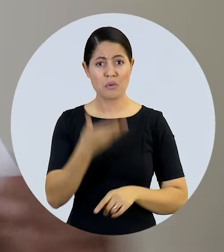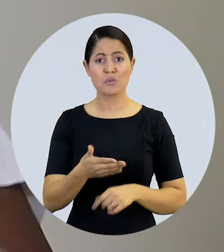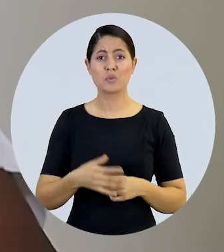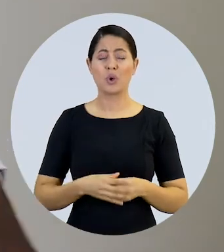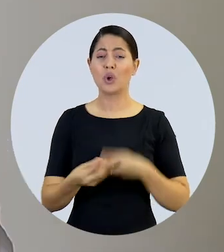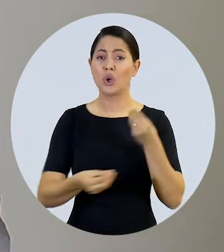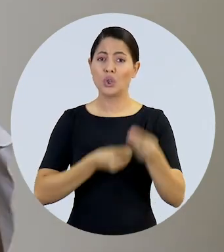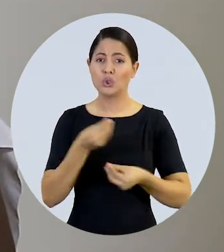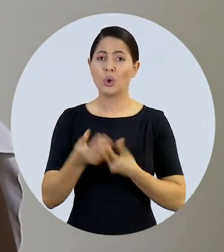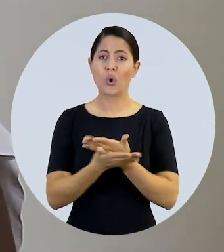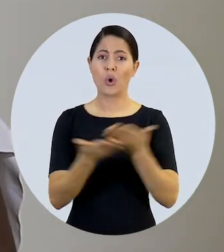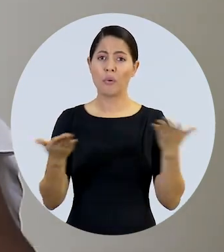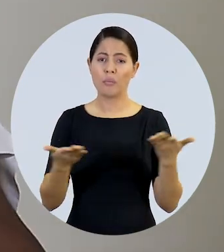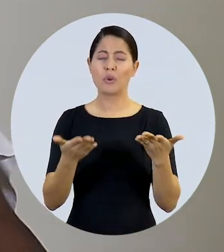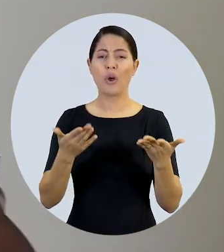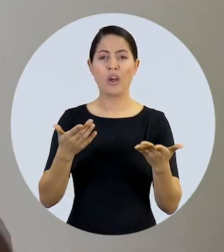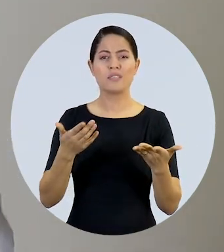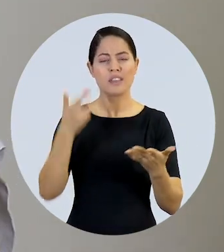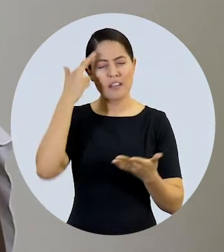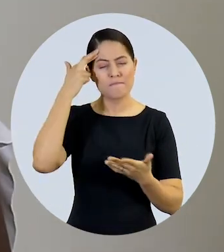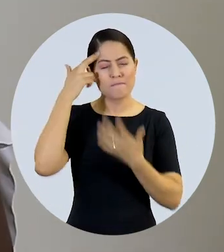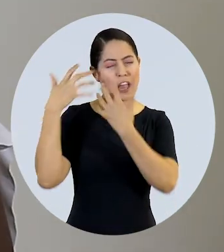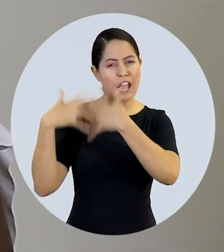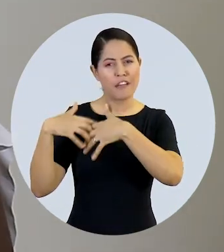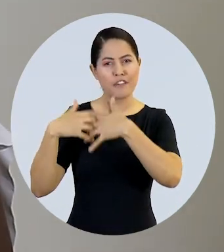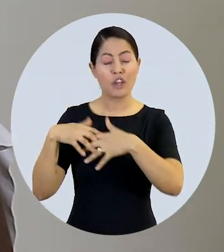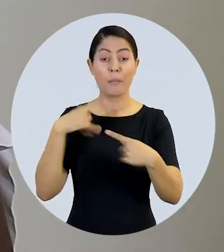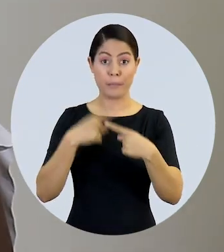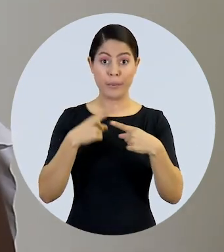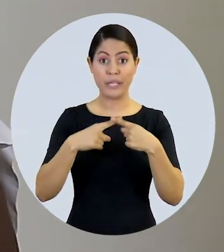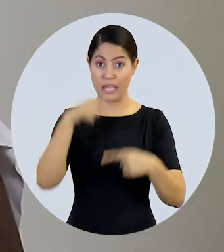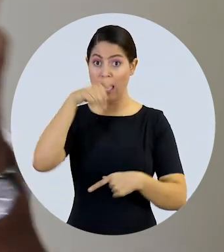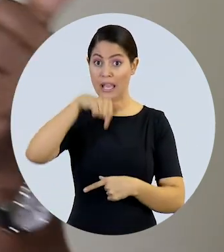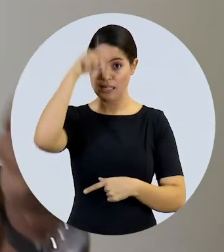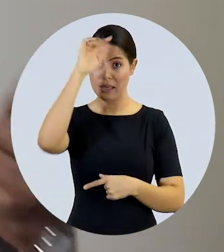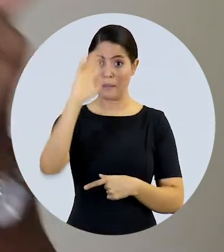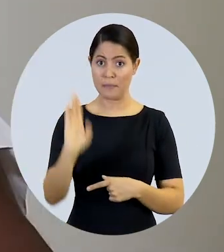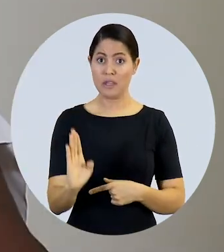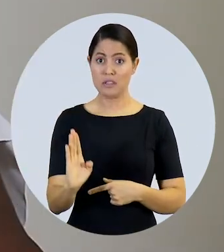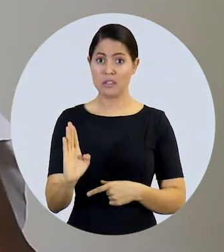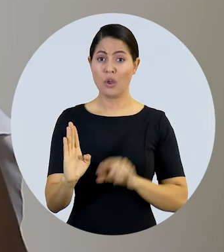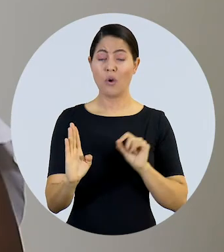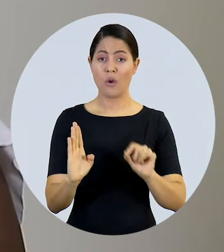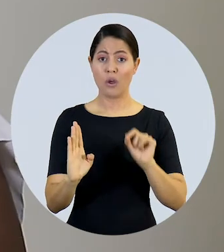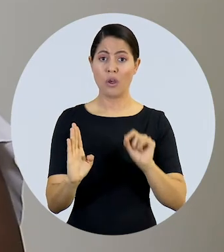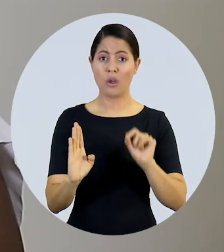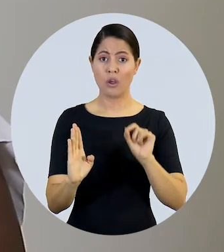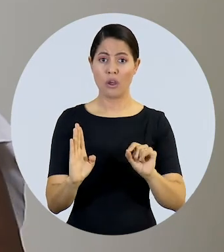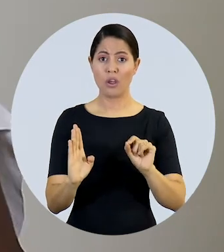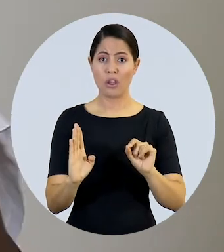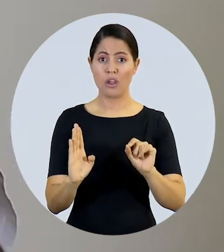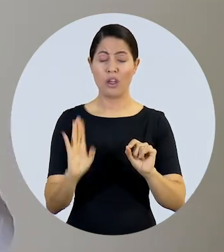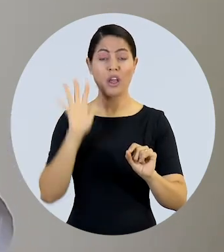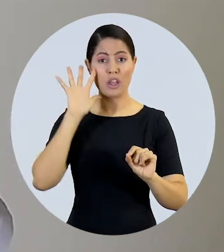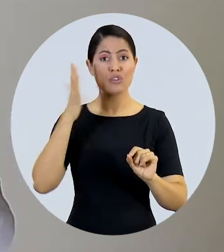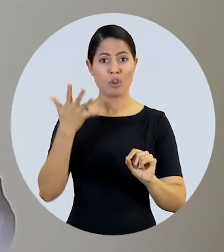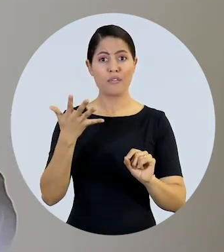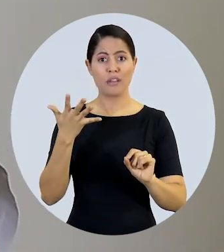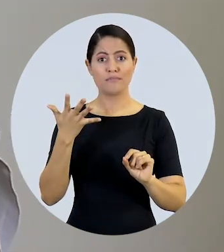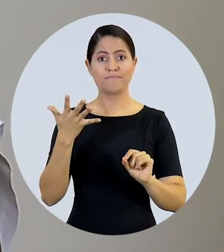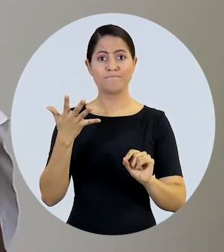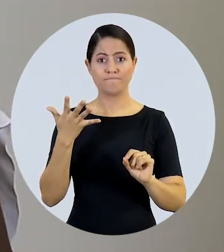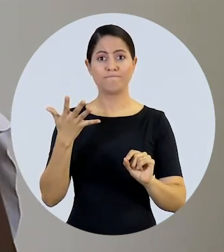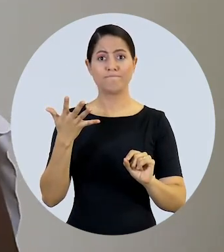capacidade de percepção de qual era a direção que nós precisávamos refletir. Porque o Brasil tem essa dívida e ele